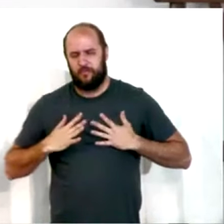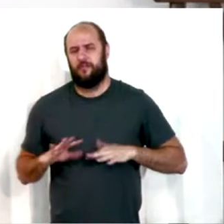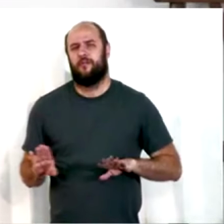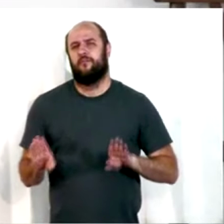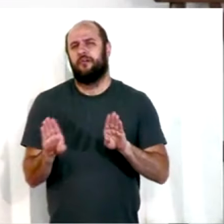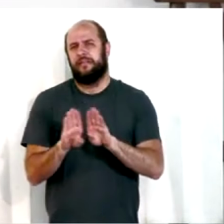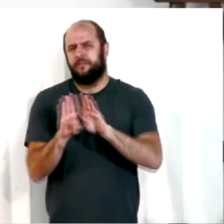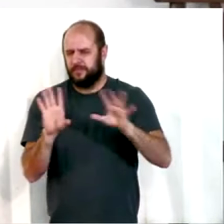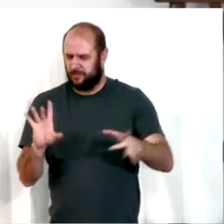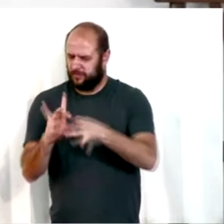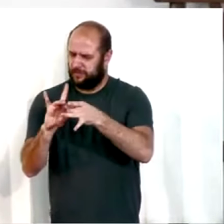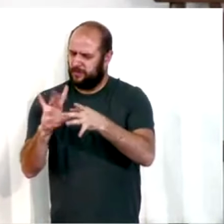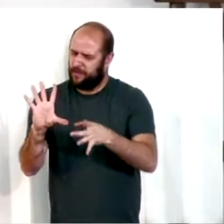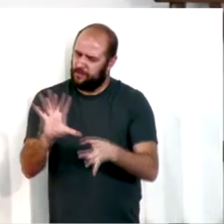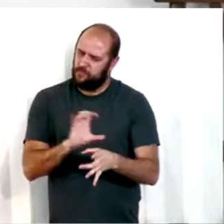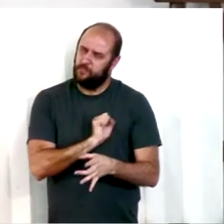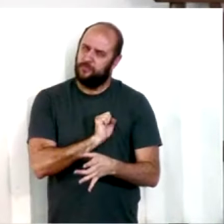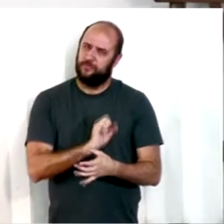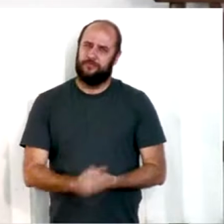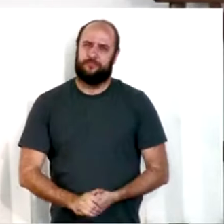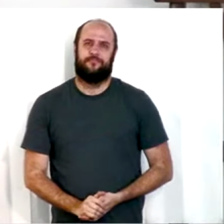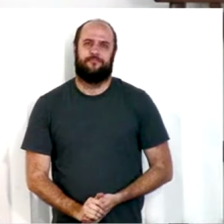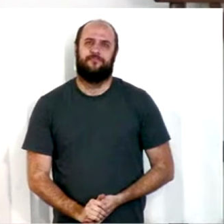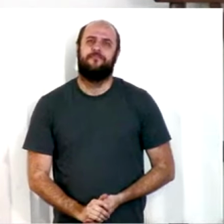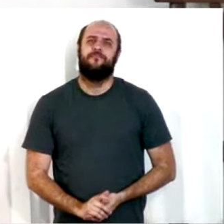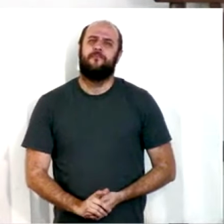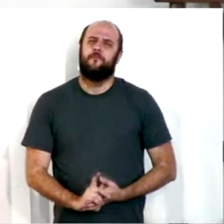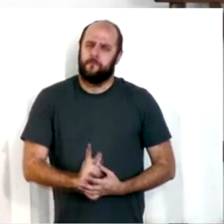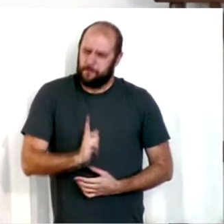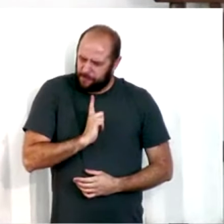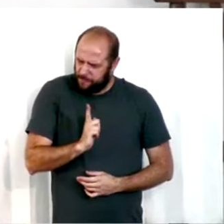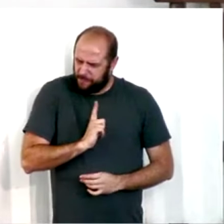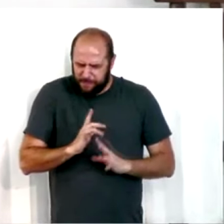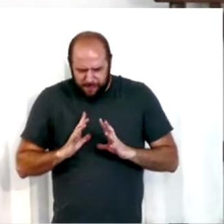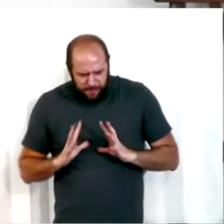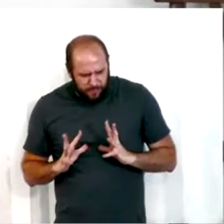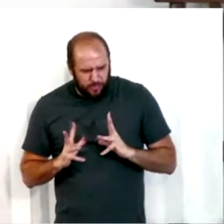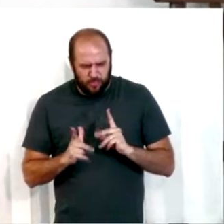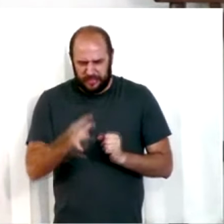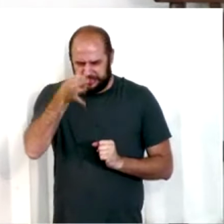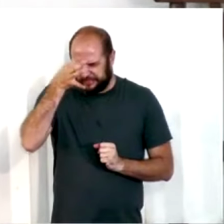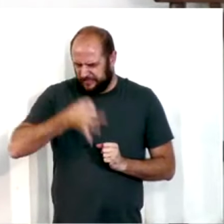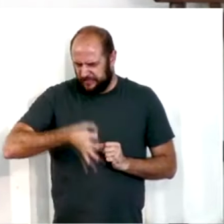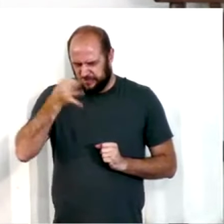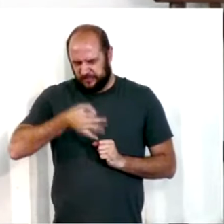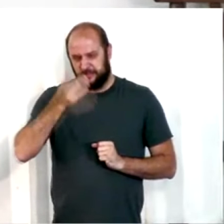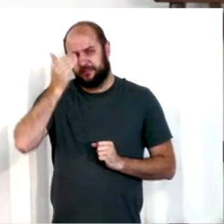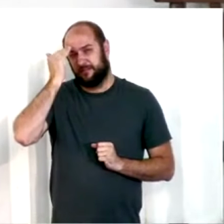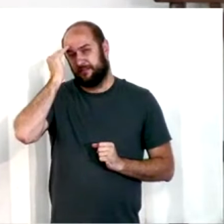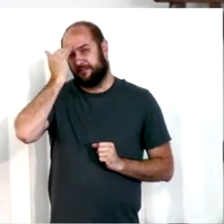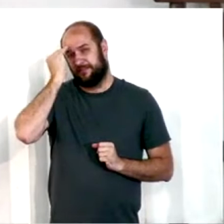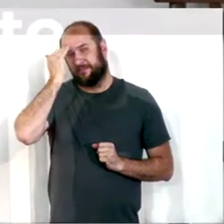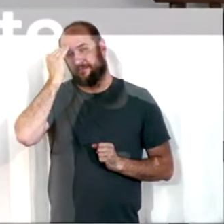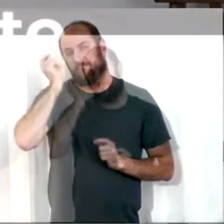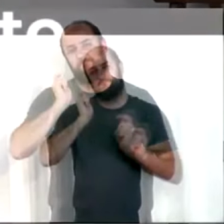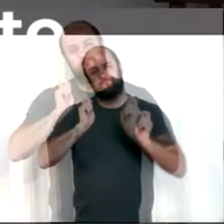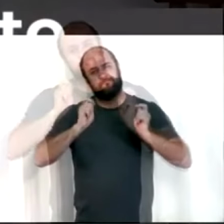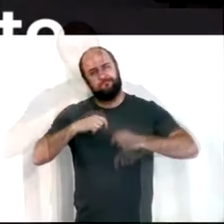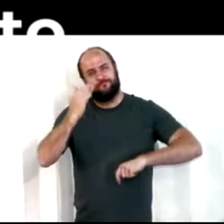em amor, e eles tenham toda a riqueza da forte convicção do entendimento, para